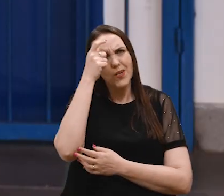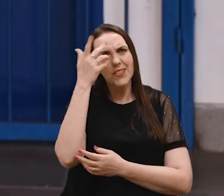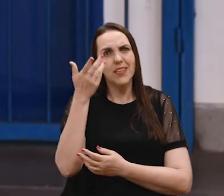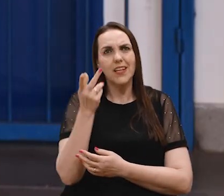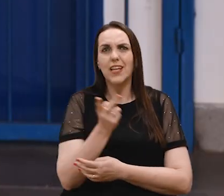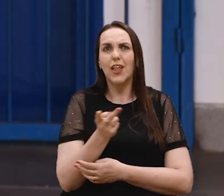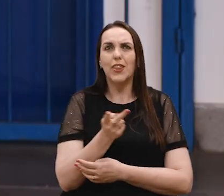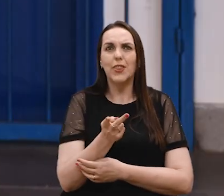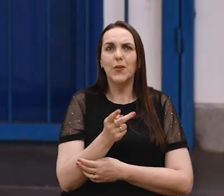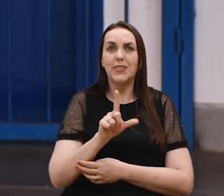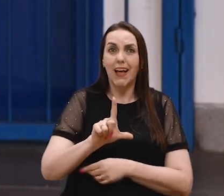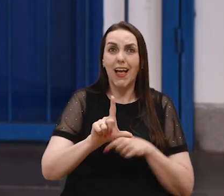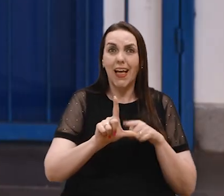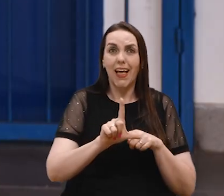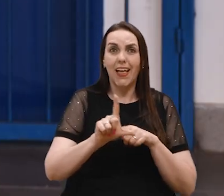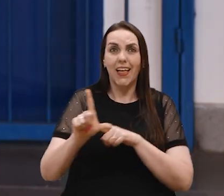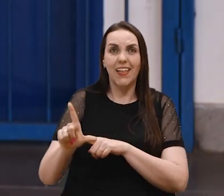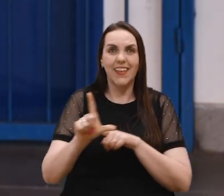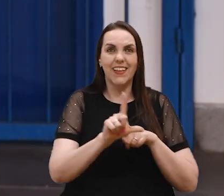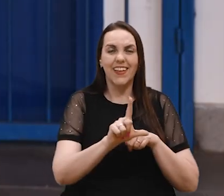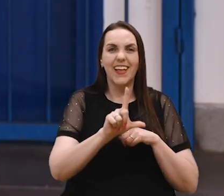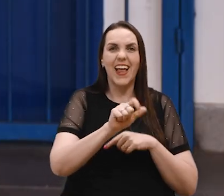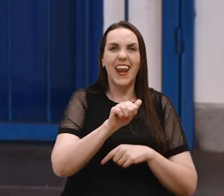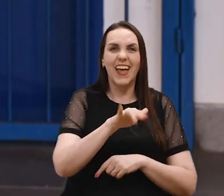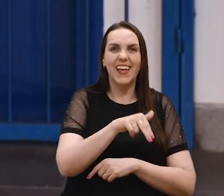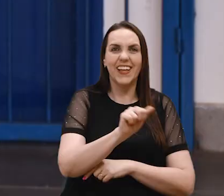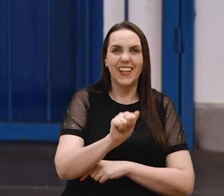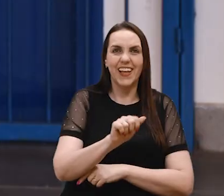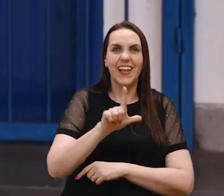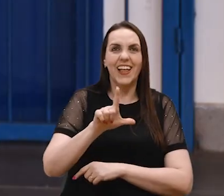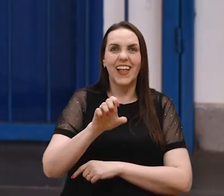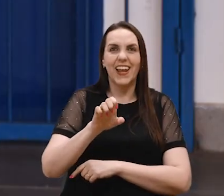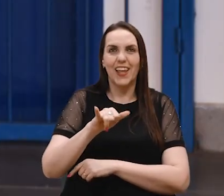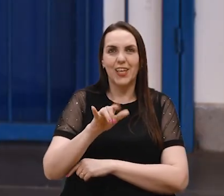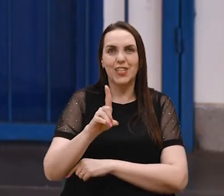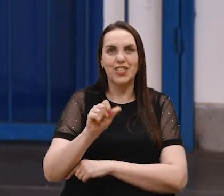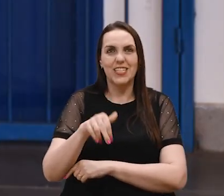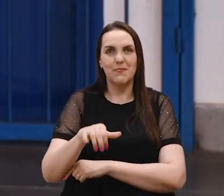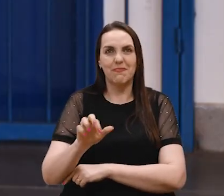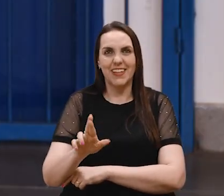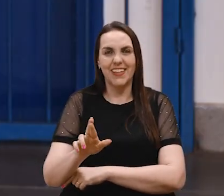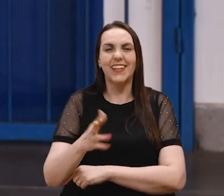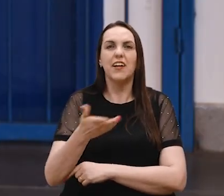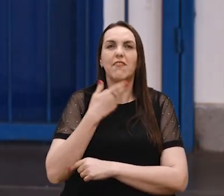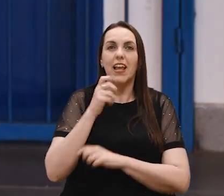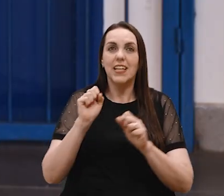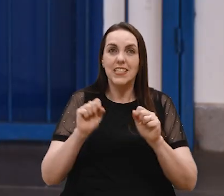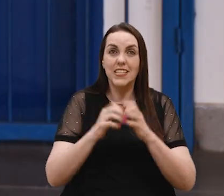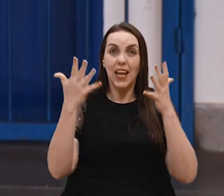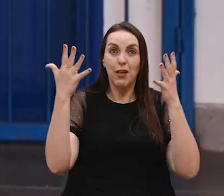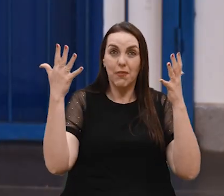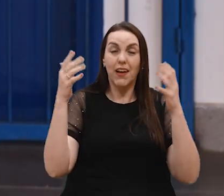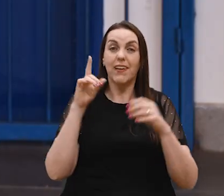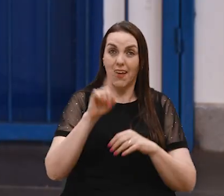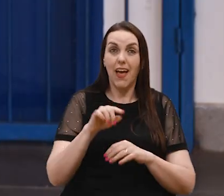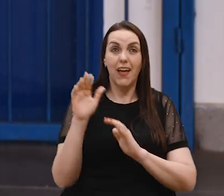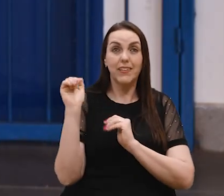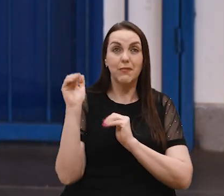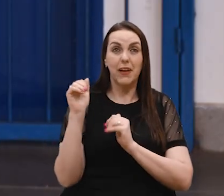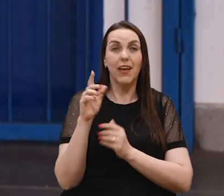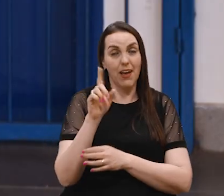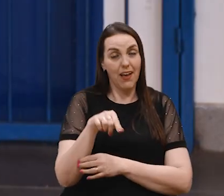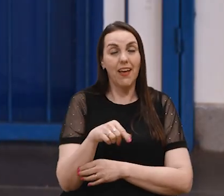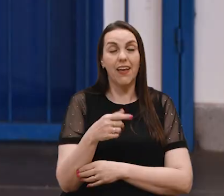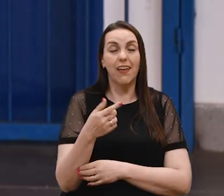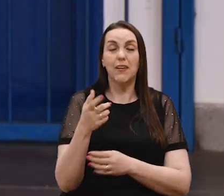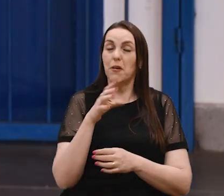coincidentemente, as duas começam com L, né? A Laiana, nossa vice, e a Leidismar, me falaram que celebrar é assim mesmo, no